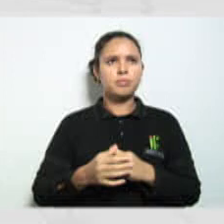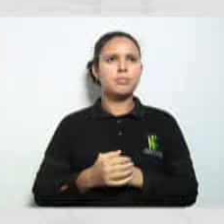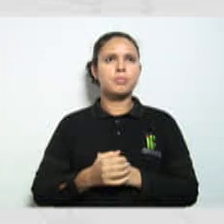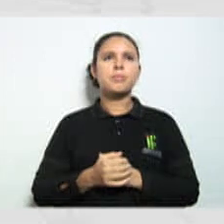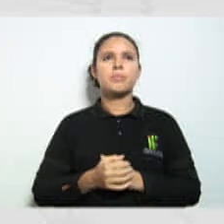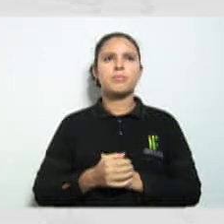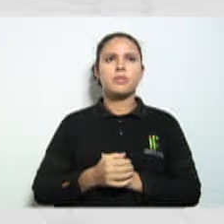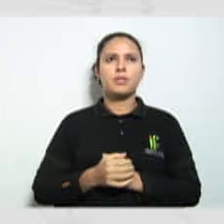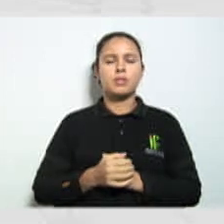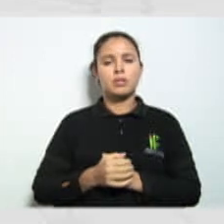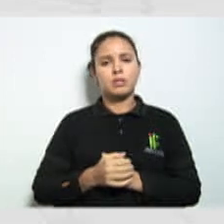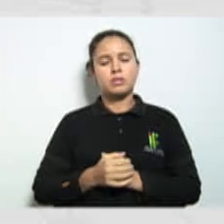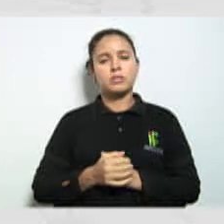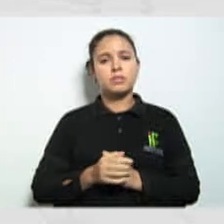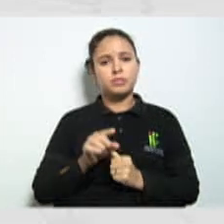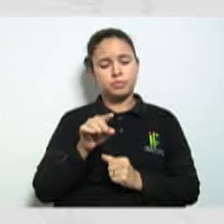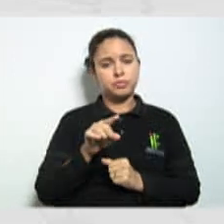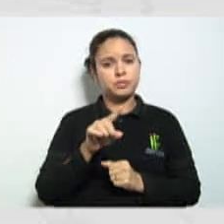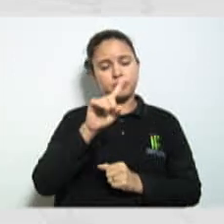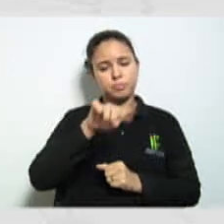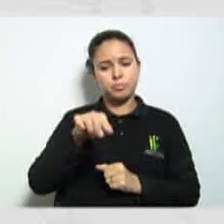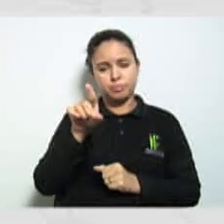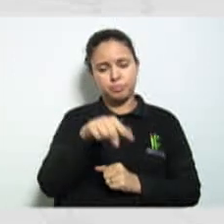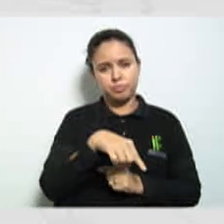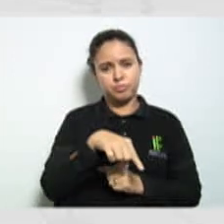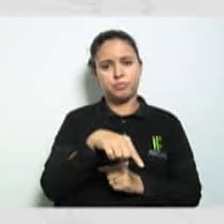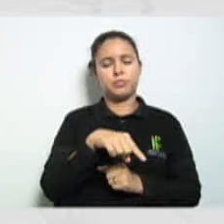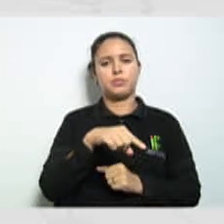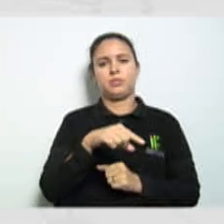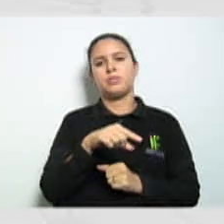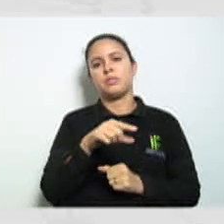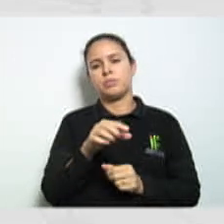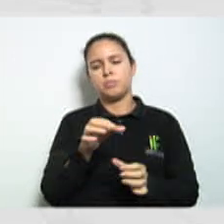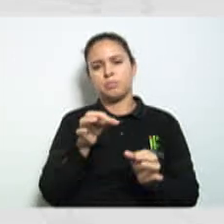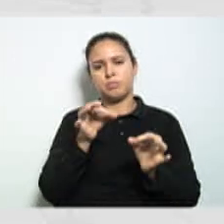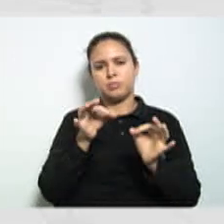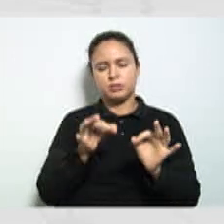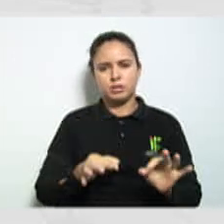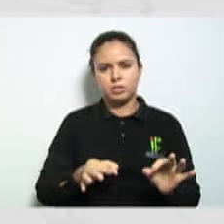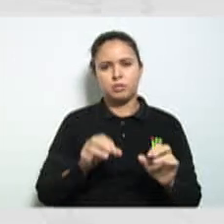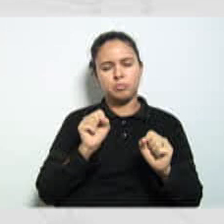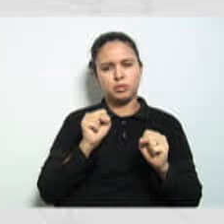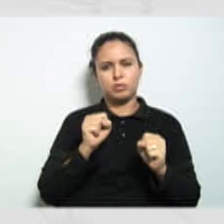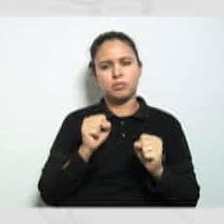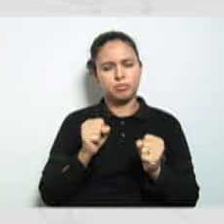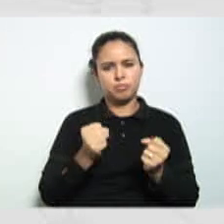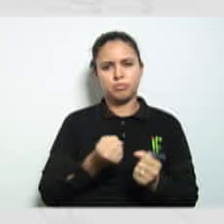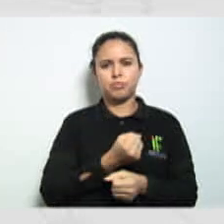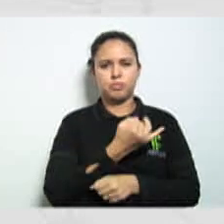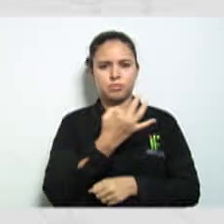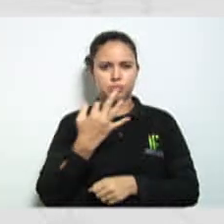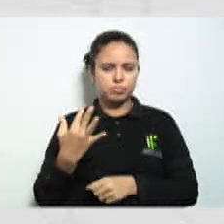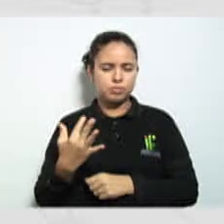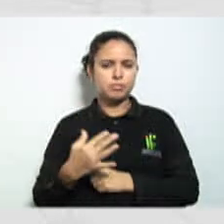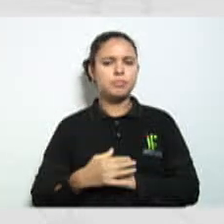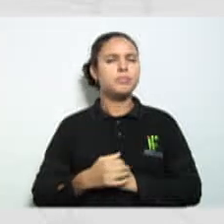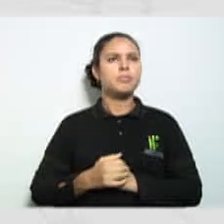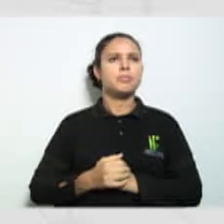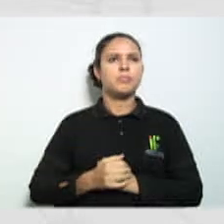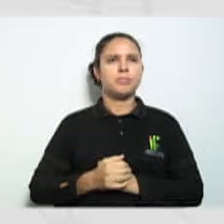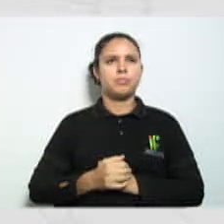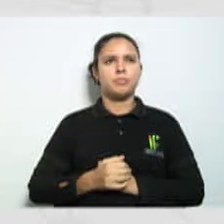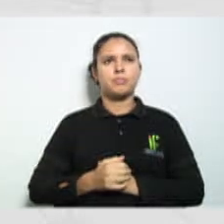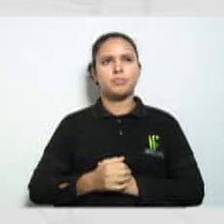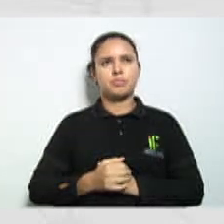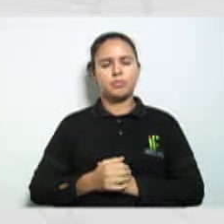as alternativas. Olha aqui, está no plural. Então, são várias em que